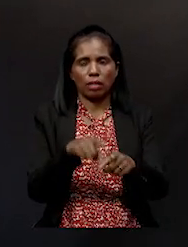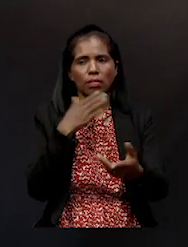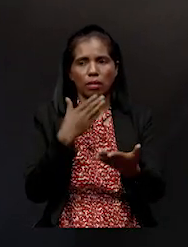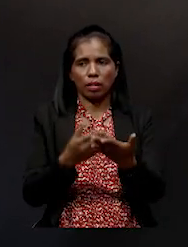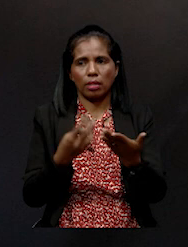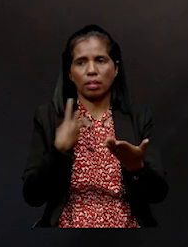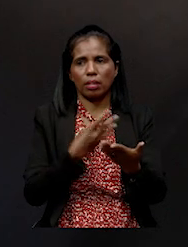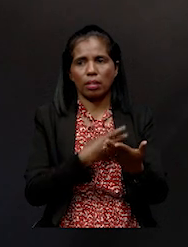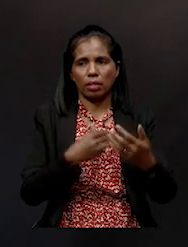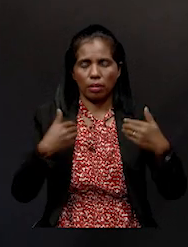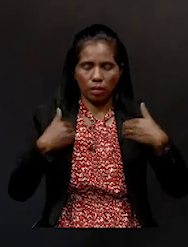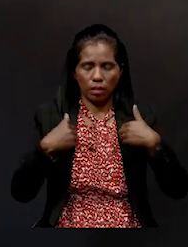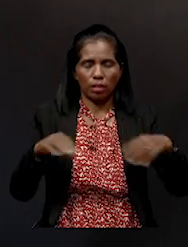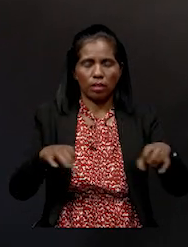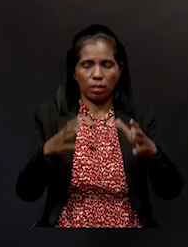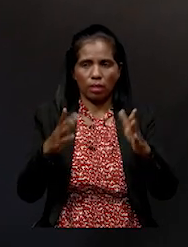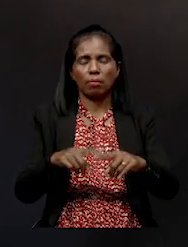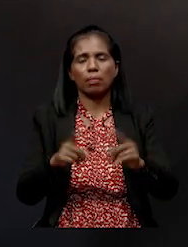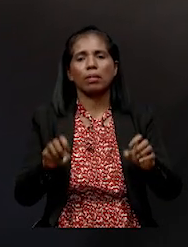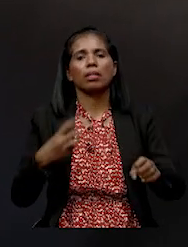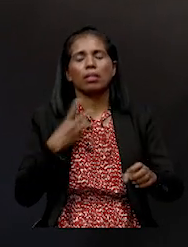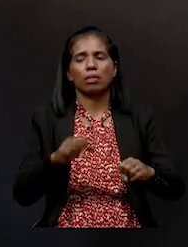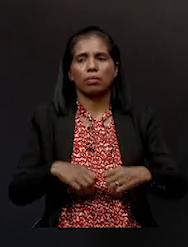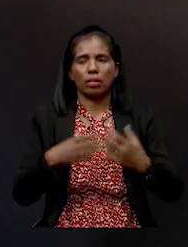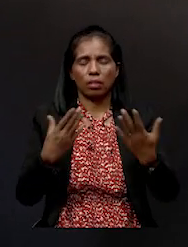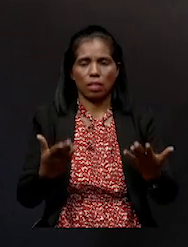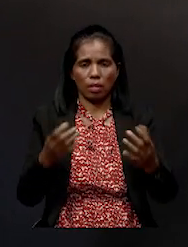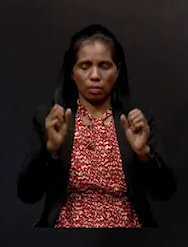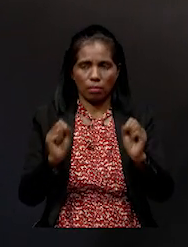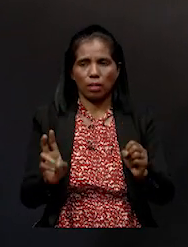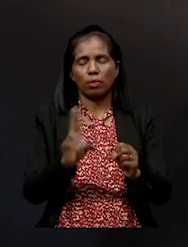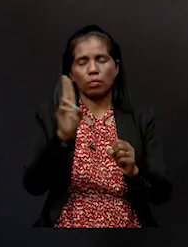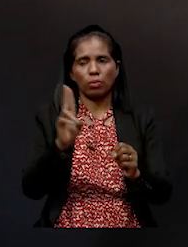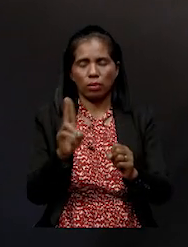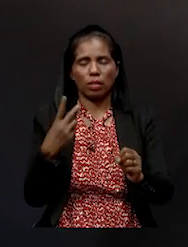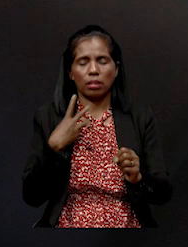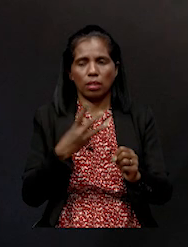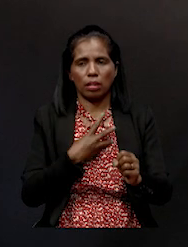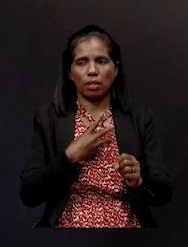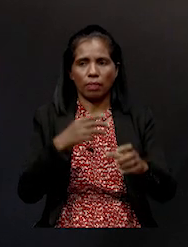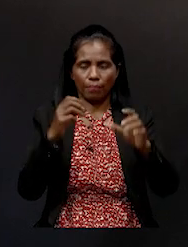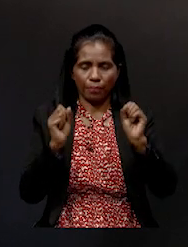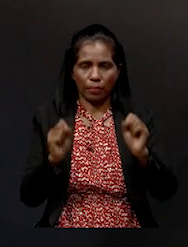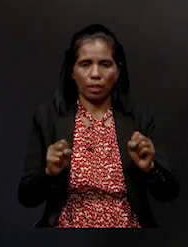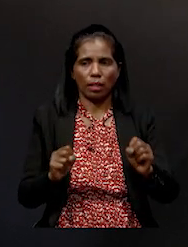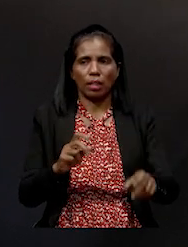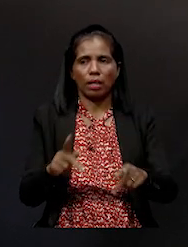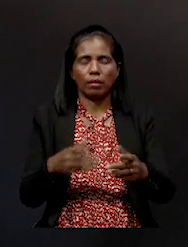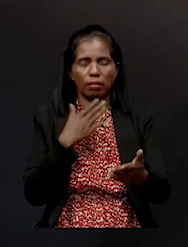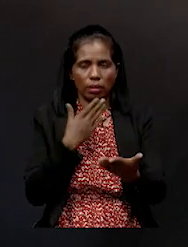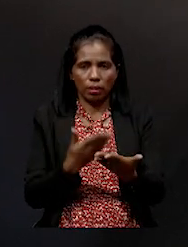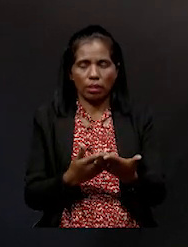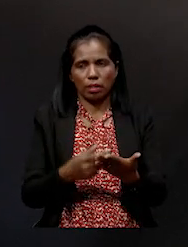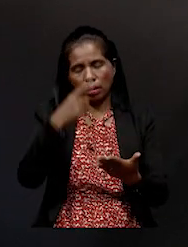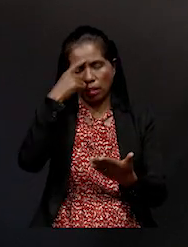ita e ela recursos humanos, mas bem ita oisa, ita bela usa tener recursos humanos né, de dia.